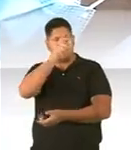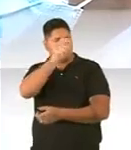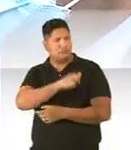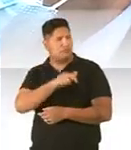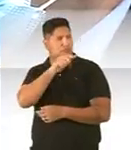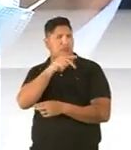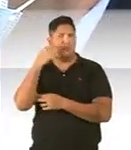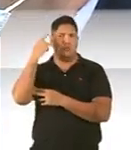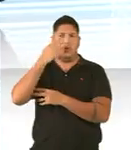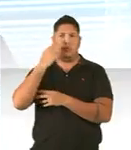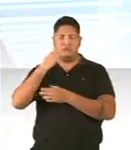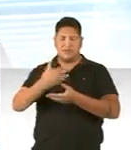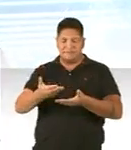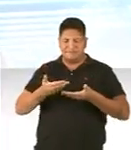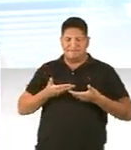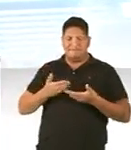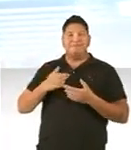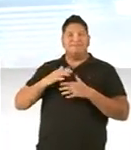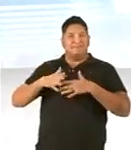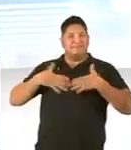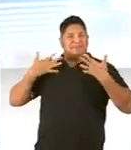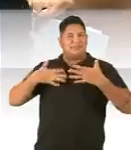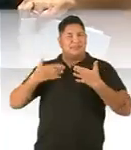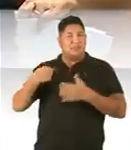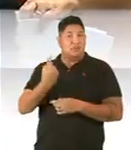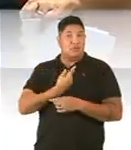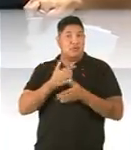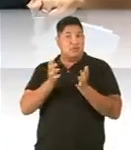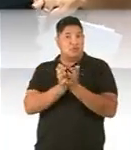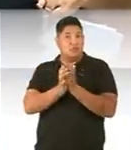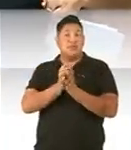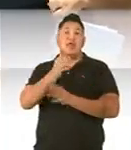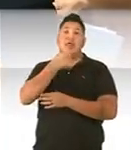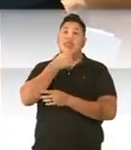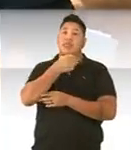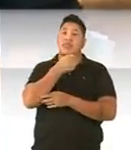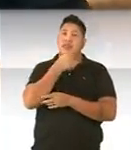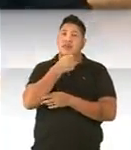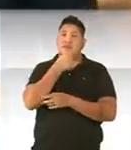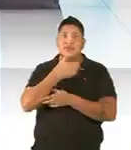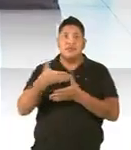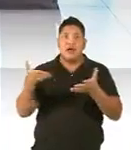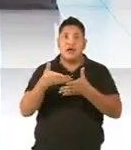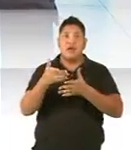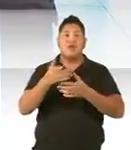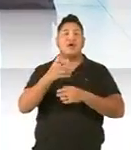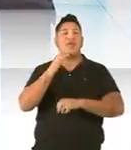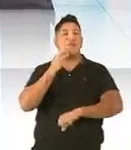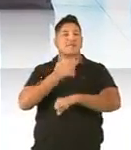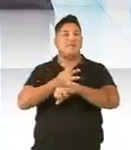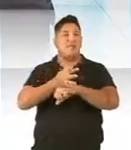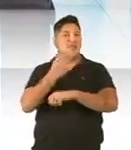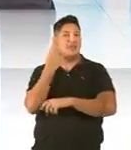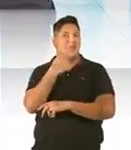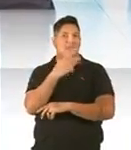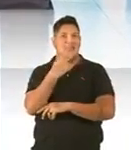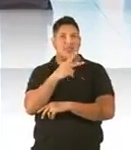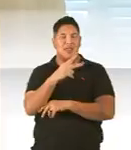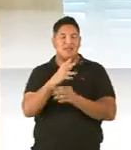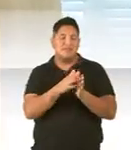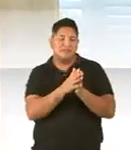Alberto Balazeiro recebeu com muito bom humor a equipe do Trabalho Legal para uma entrevista em pleno recesso do